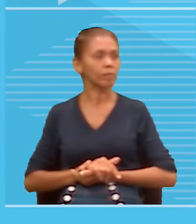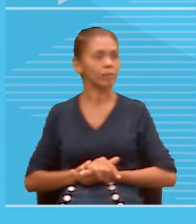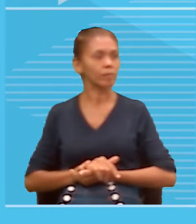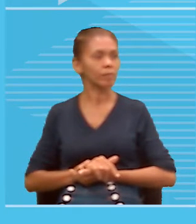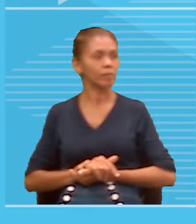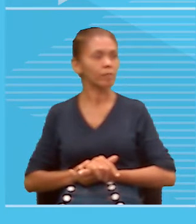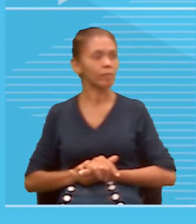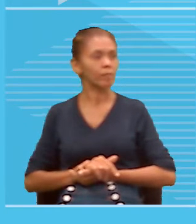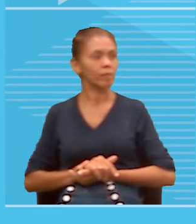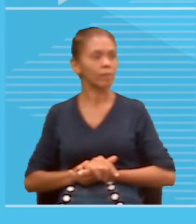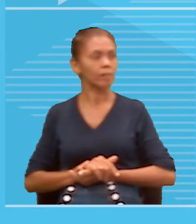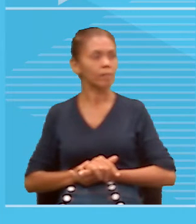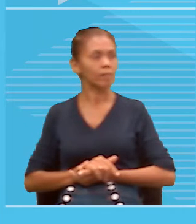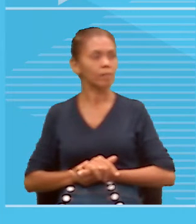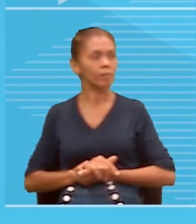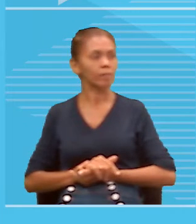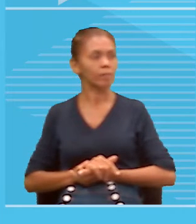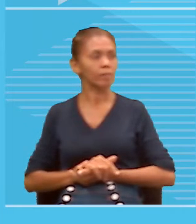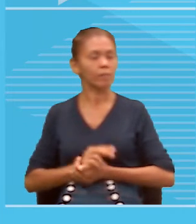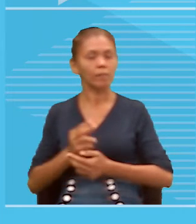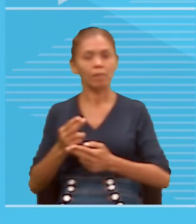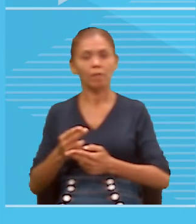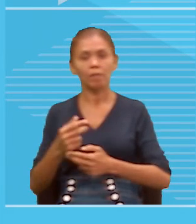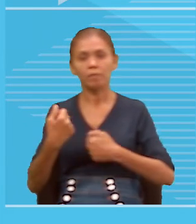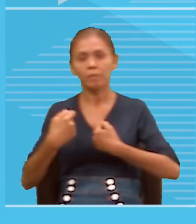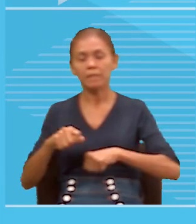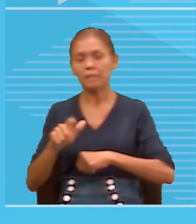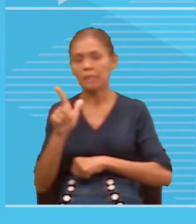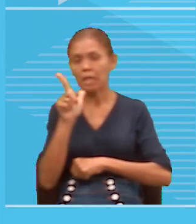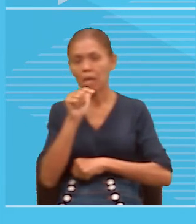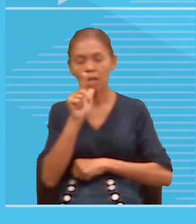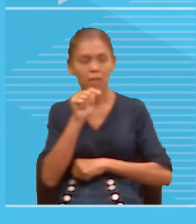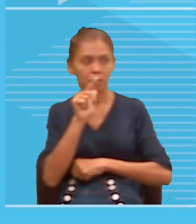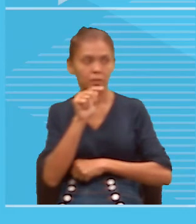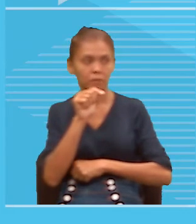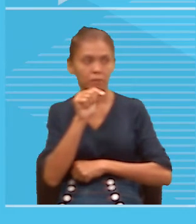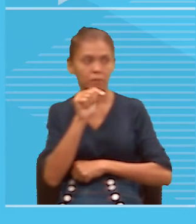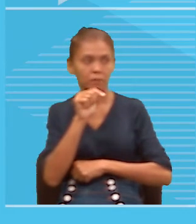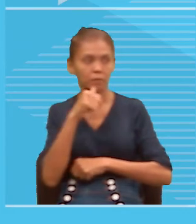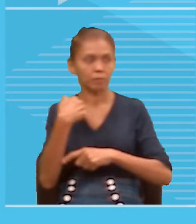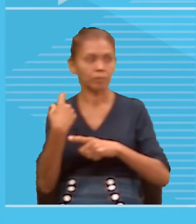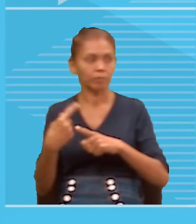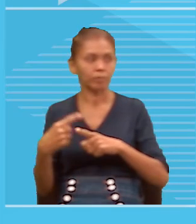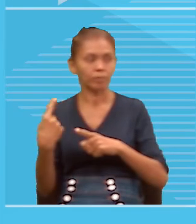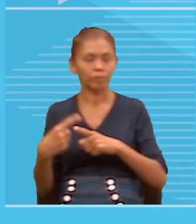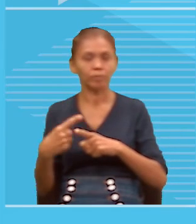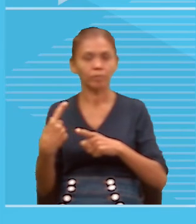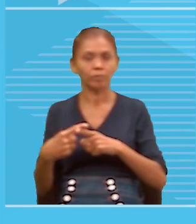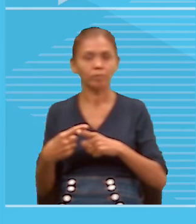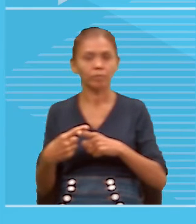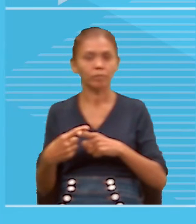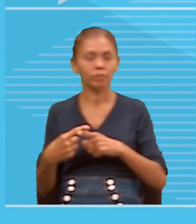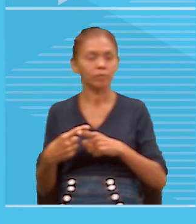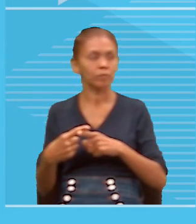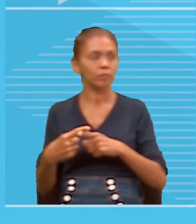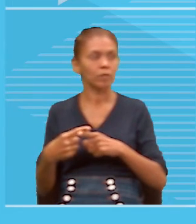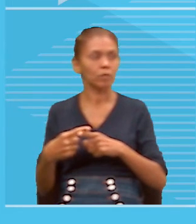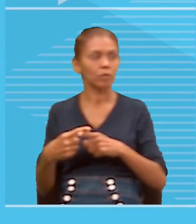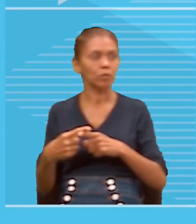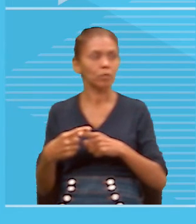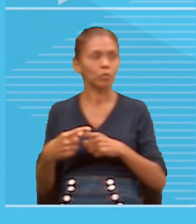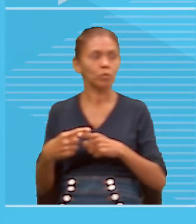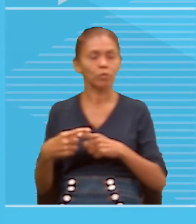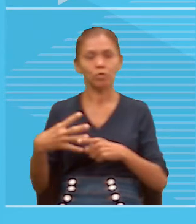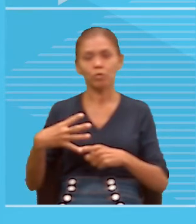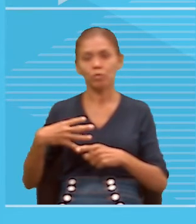eles até hoje precisam de muita água principalmente porque porque seus filhotes os seus girinos